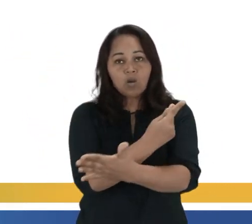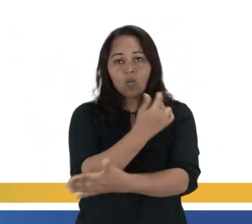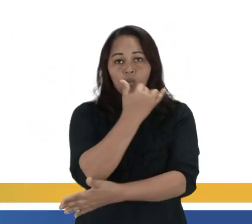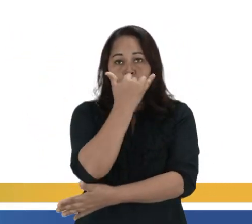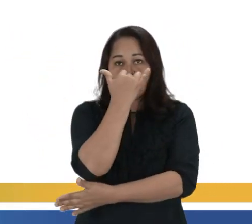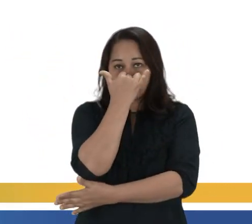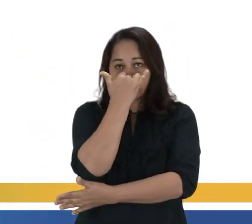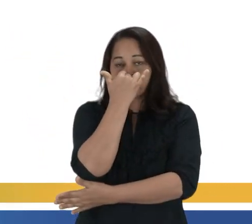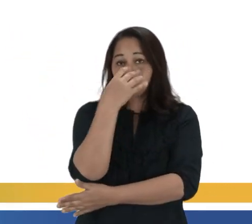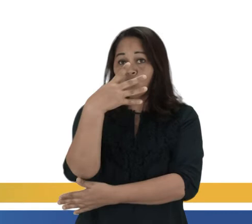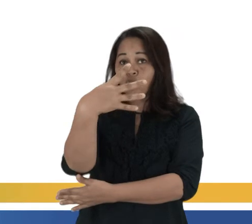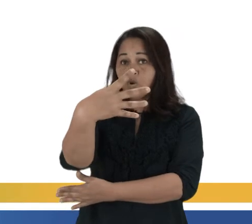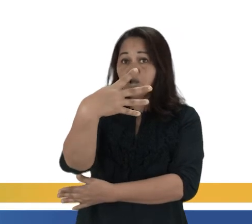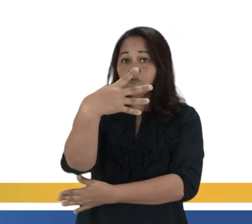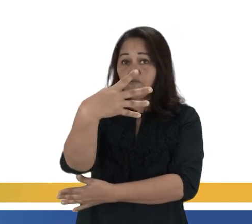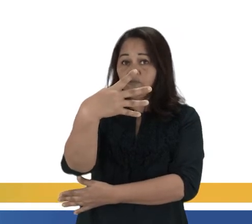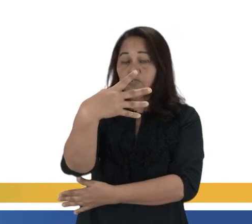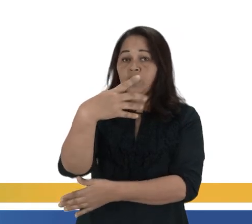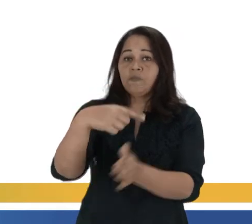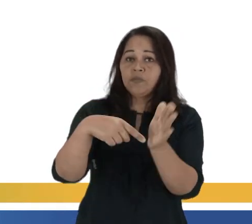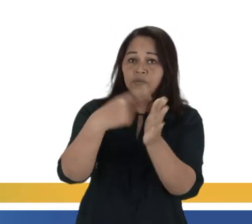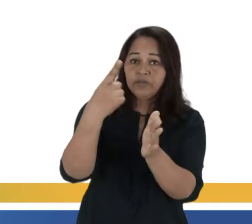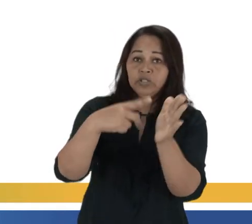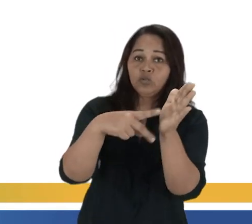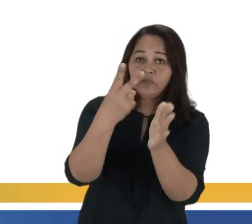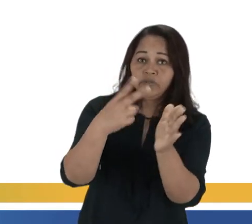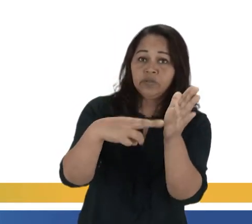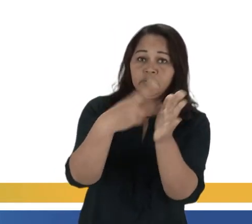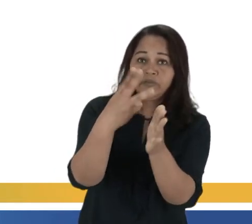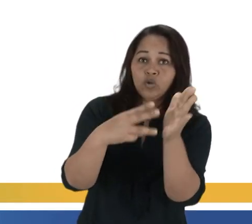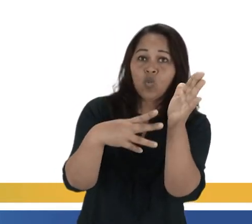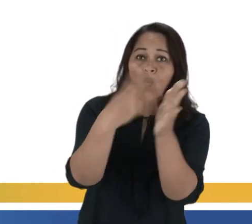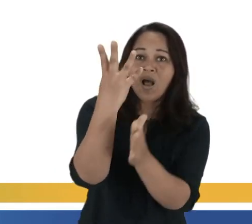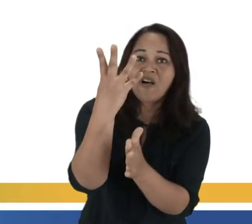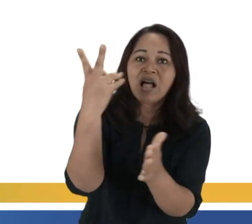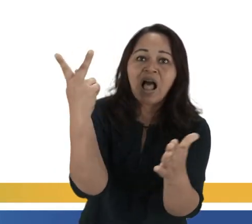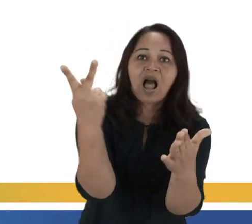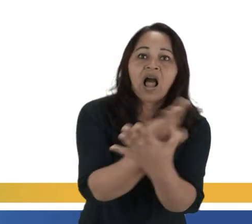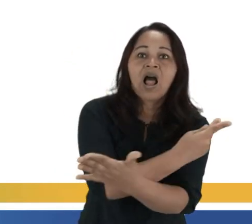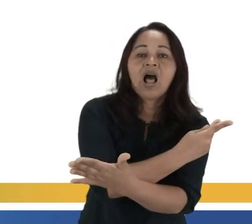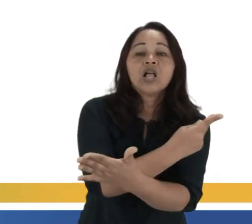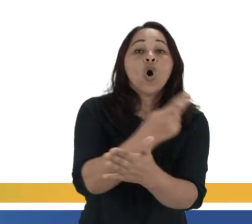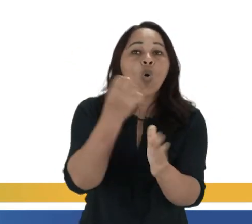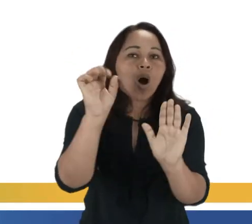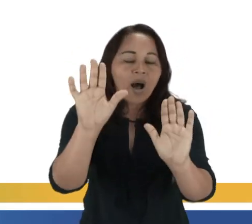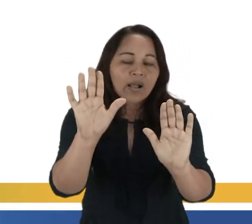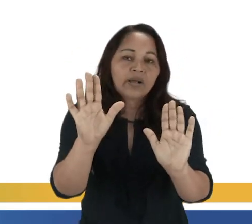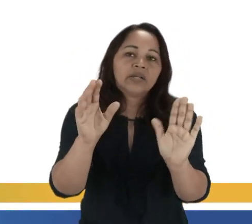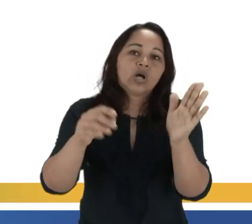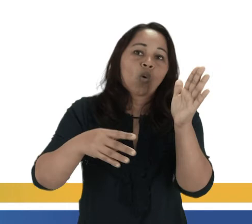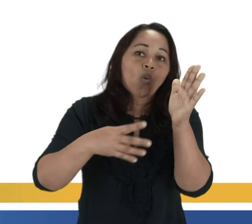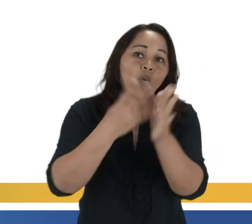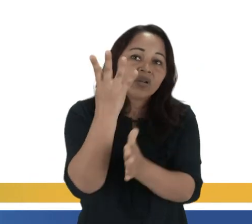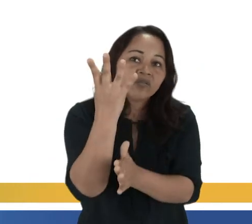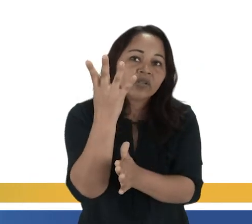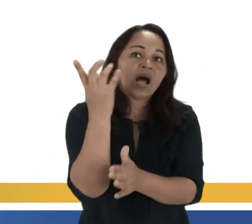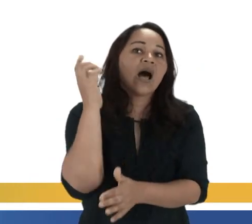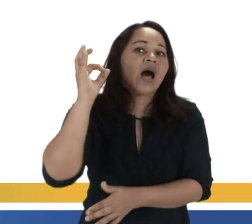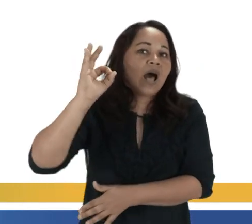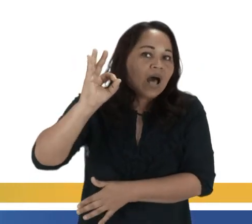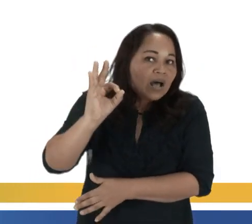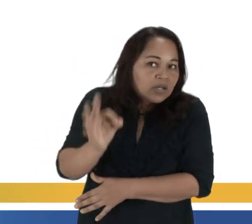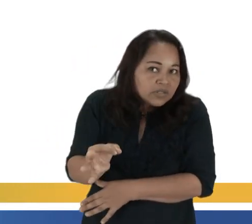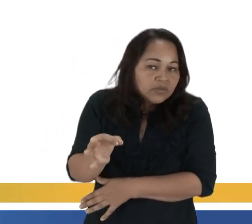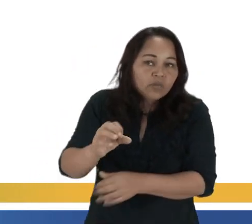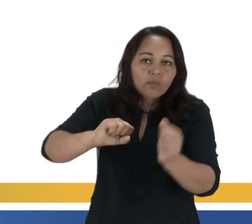erros, tá bom? Então, foram 3 tempos. Vamos primeiro somar somente esse tempo de espera. Formamos